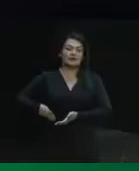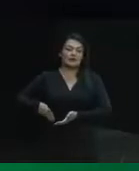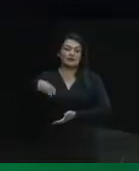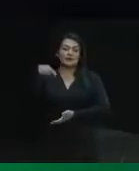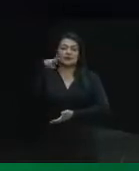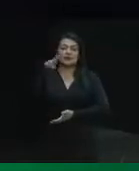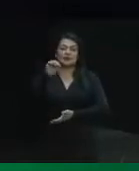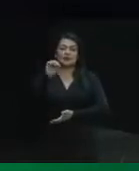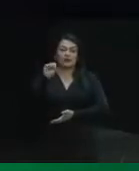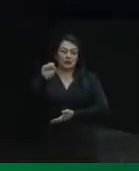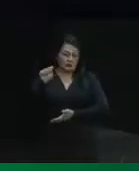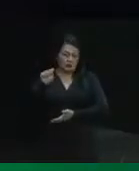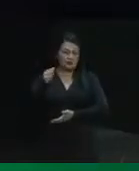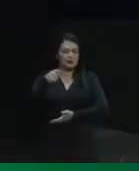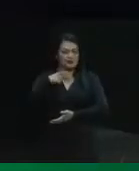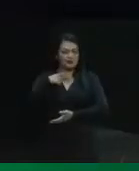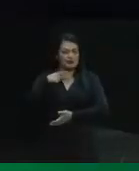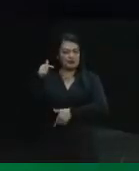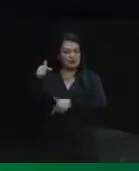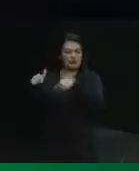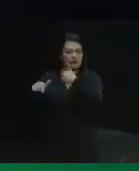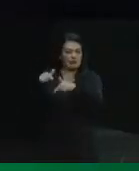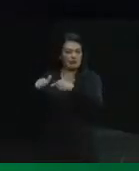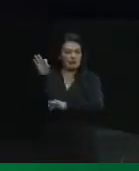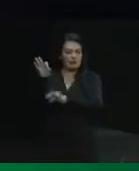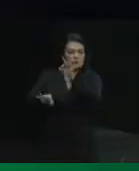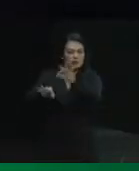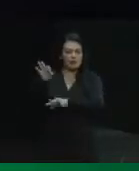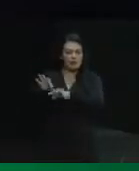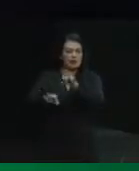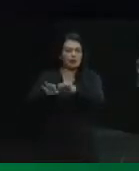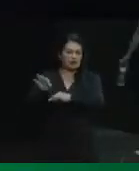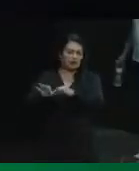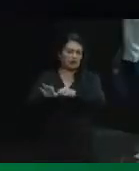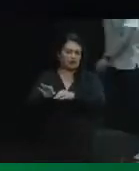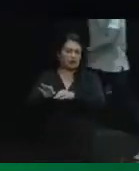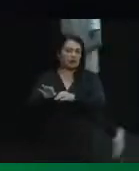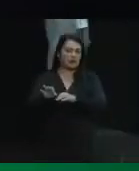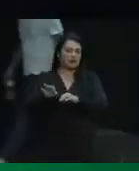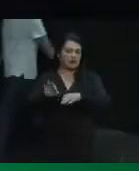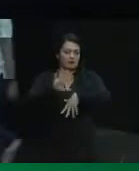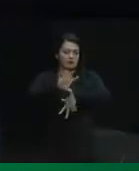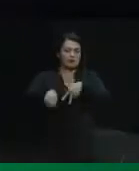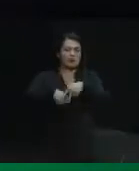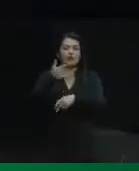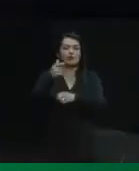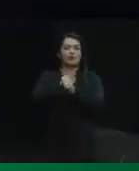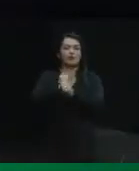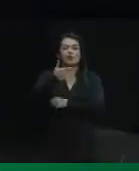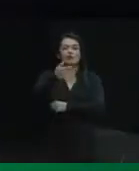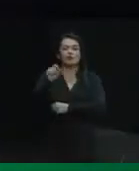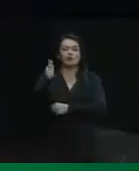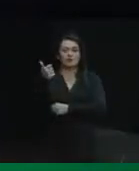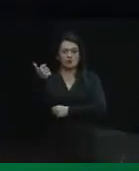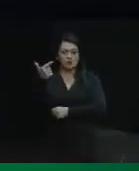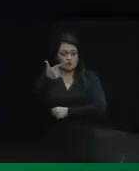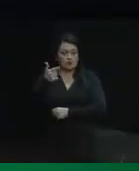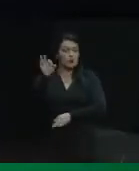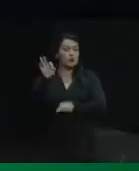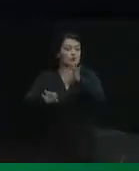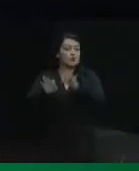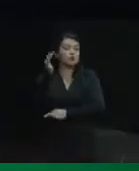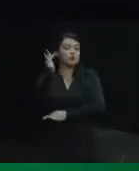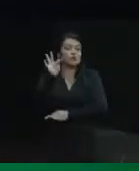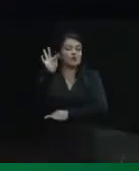Federal, atuando no julgamento do caso do Mensalão em 2012. Como juiz federal,